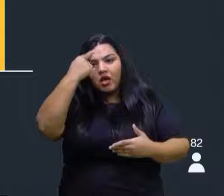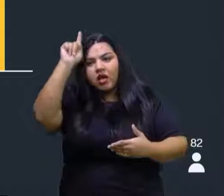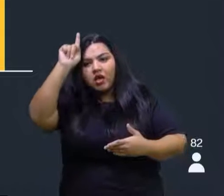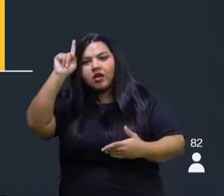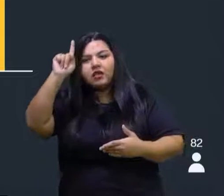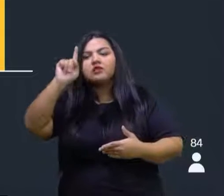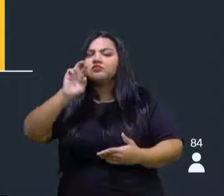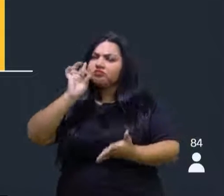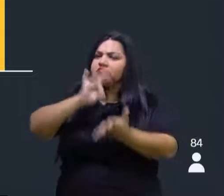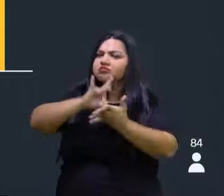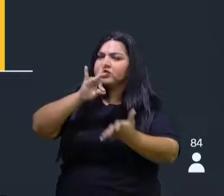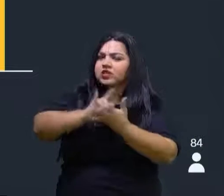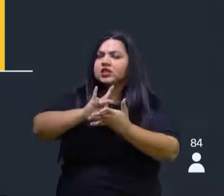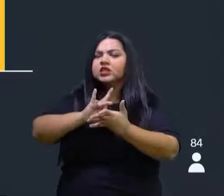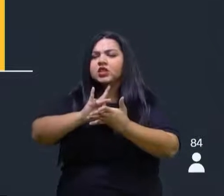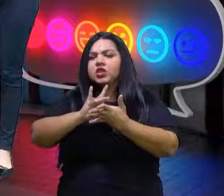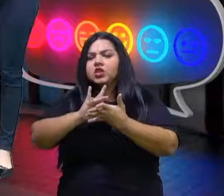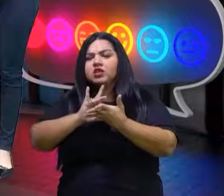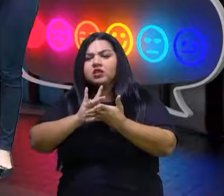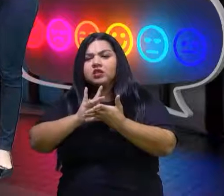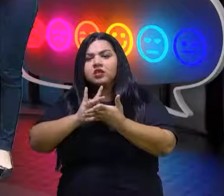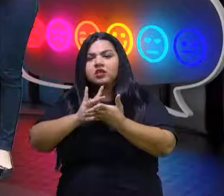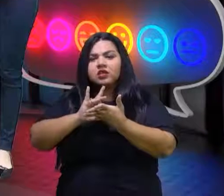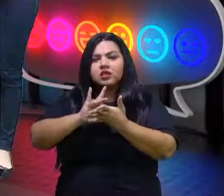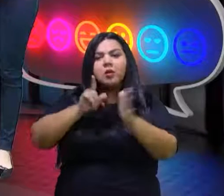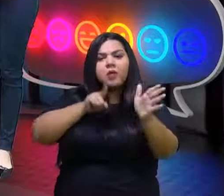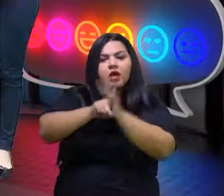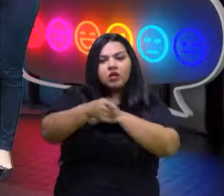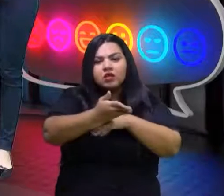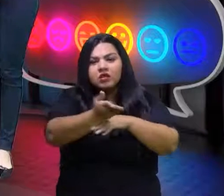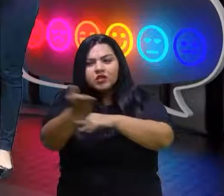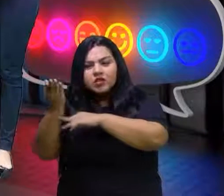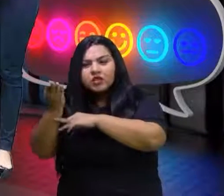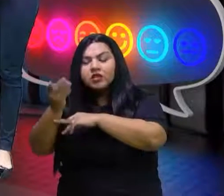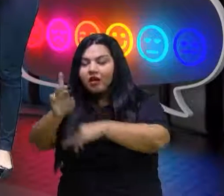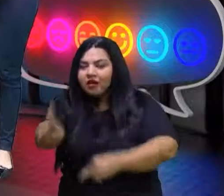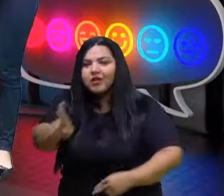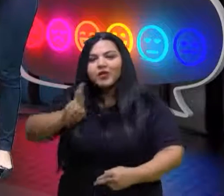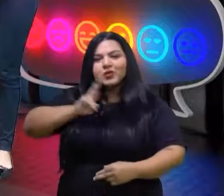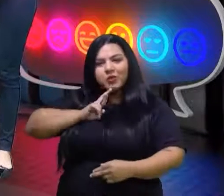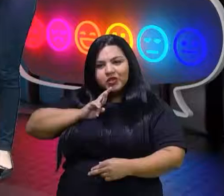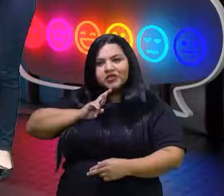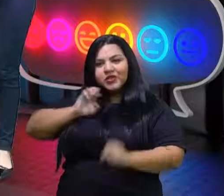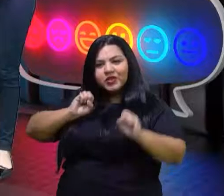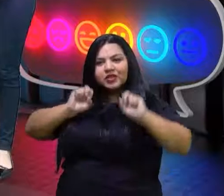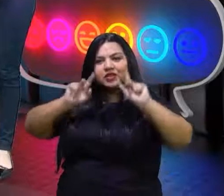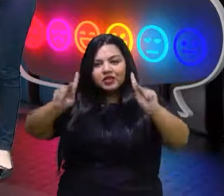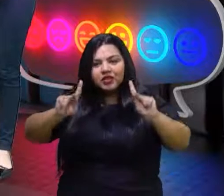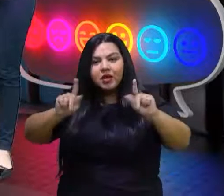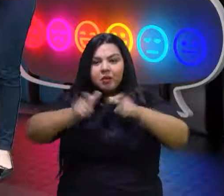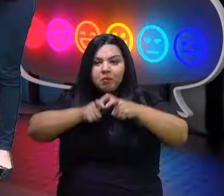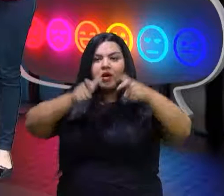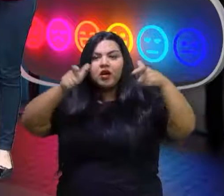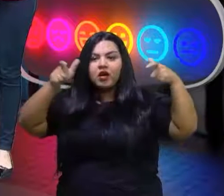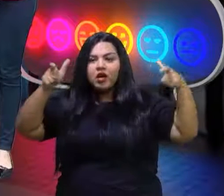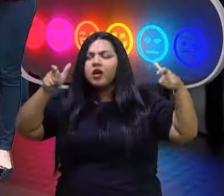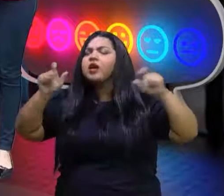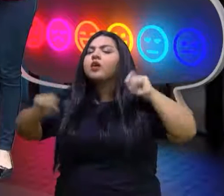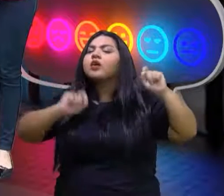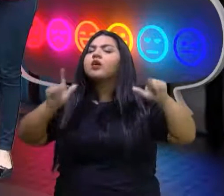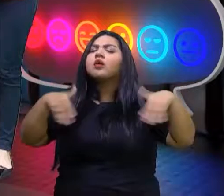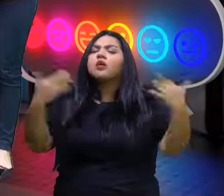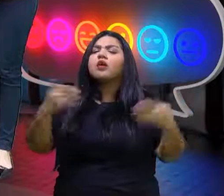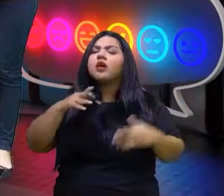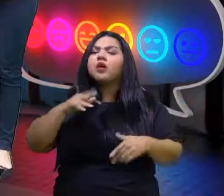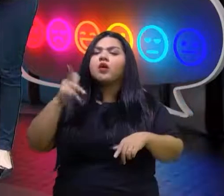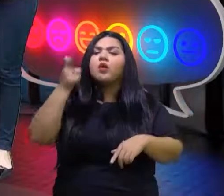era realmente essa, da gente poder colocar uma pergunta para vocês e a gente ter um resultado, tá bom? E a maioria, qual foi a